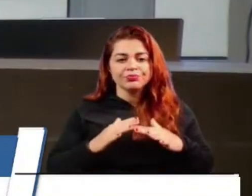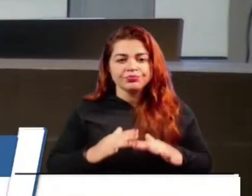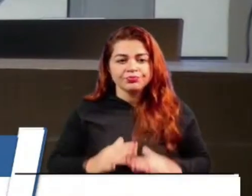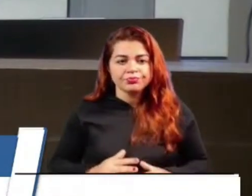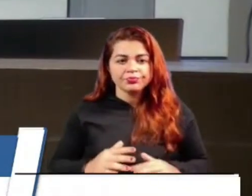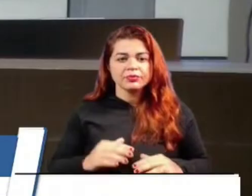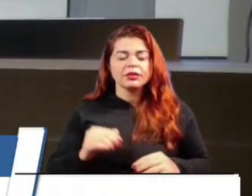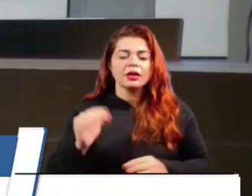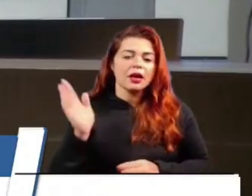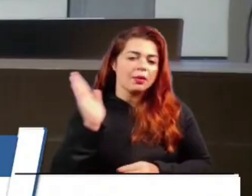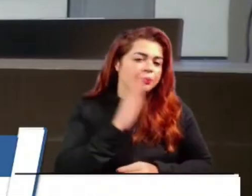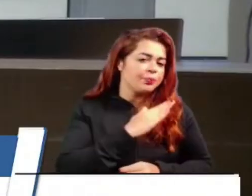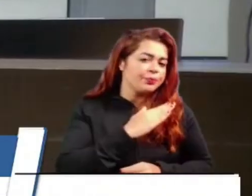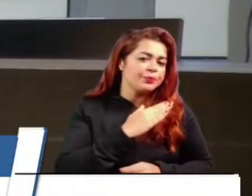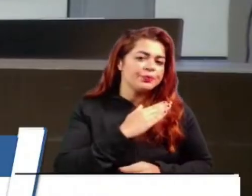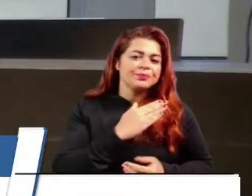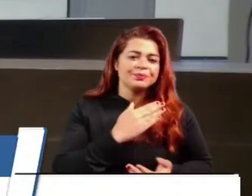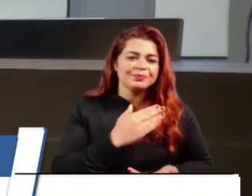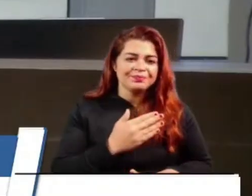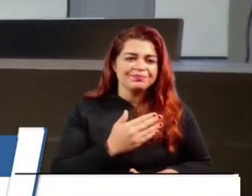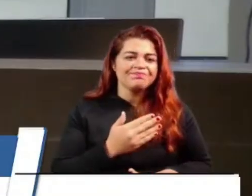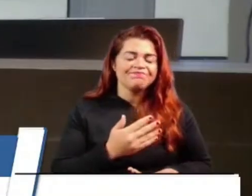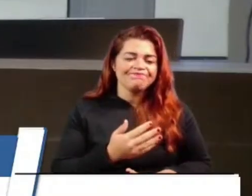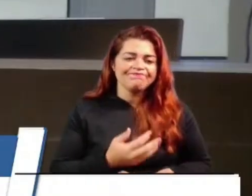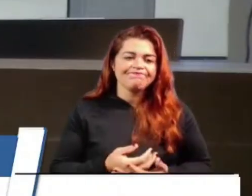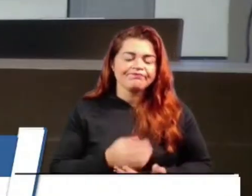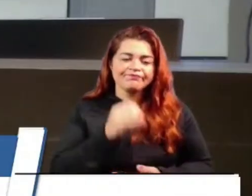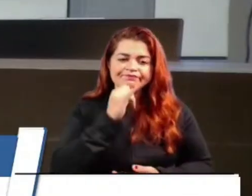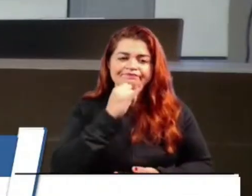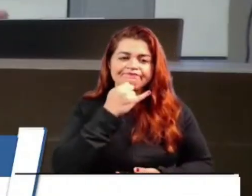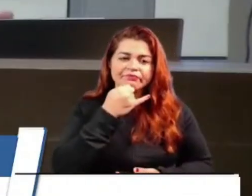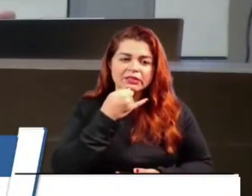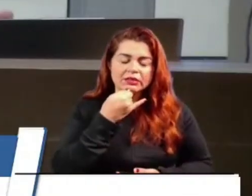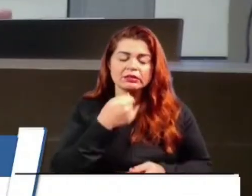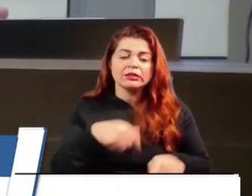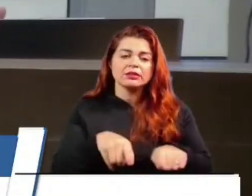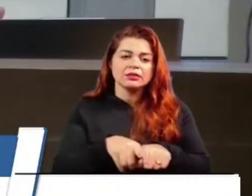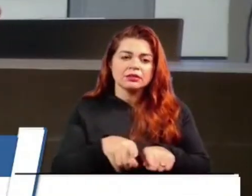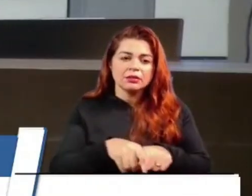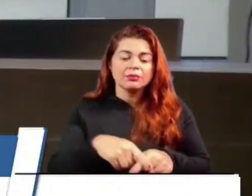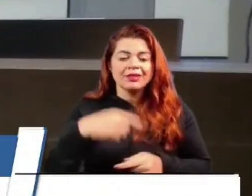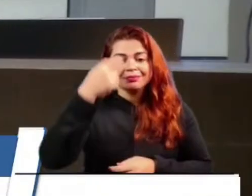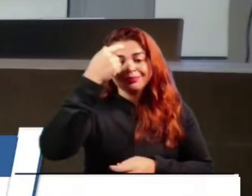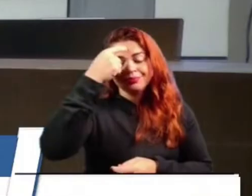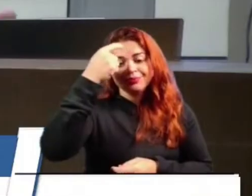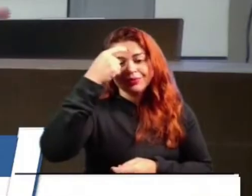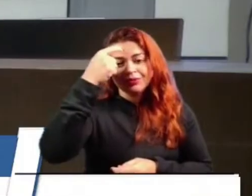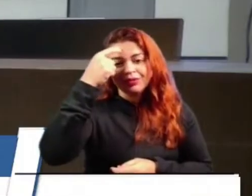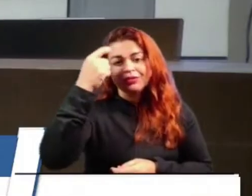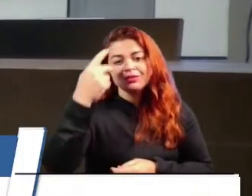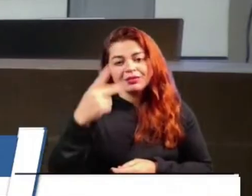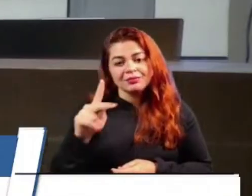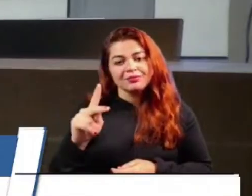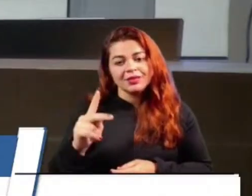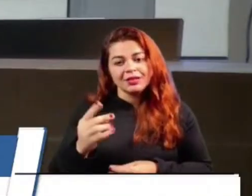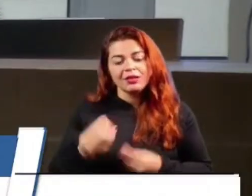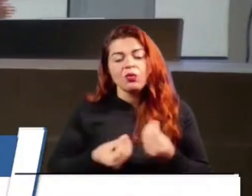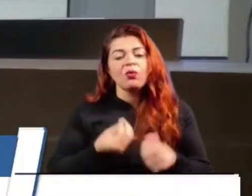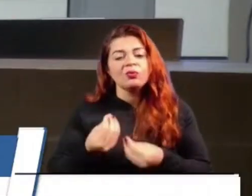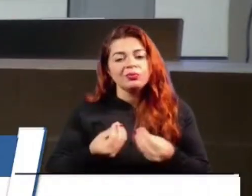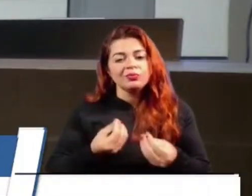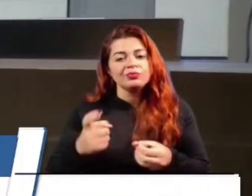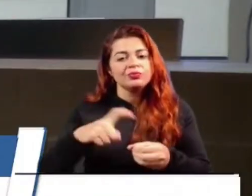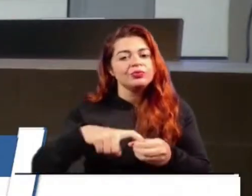humilhante, e igual acho que o Gilson comentou, a parte psicológica dela, como é que vai fazer para trabalhar? Ela fica difícil para ela, né? Então